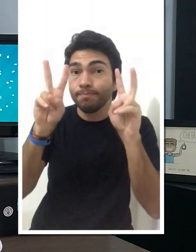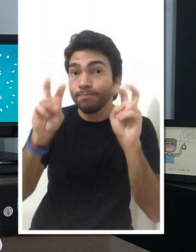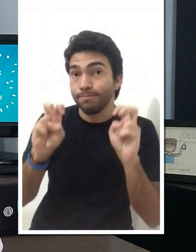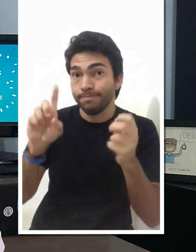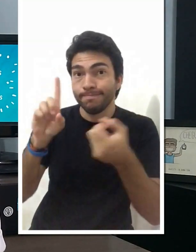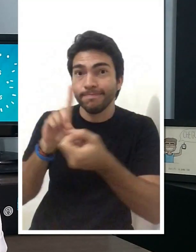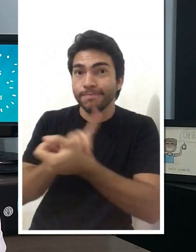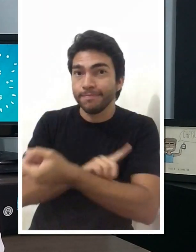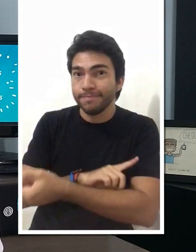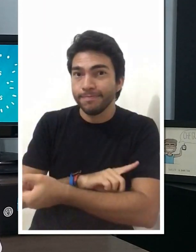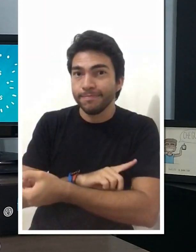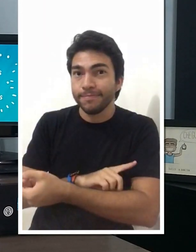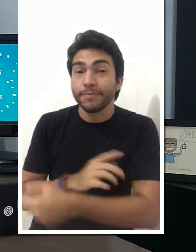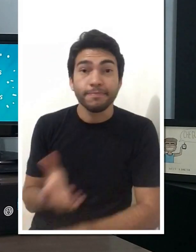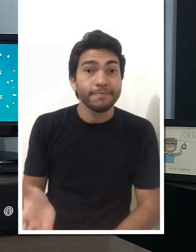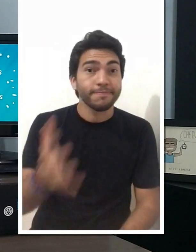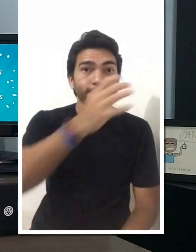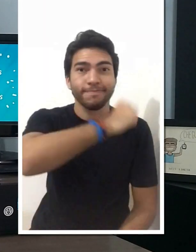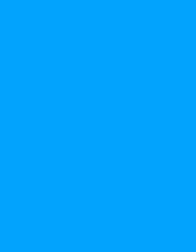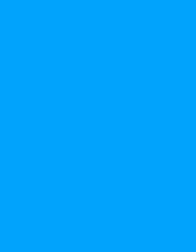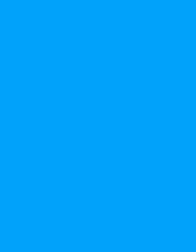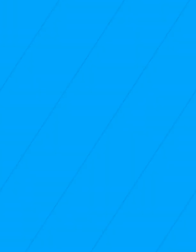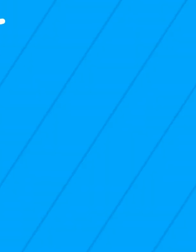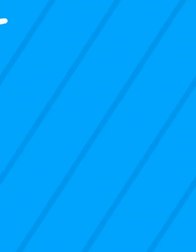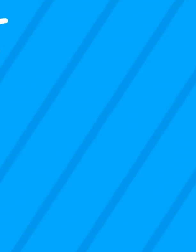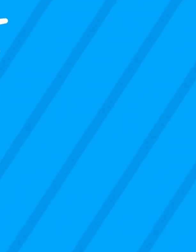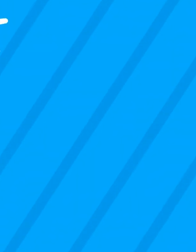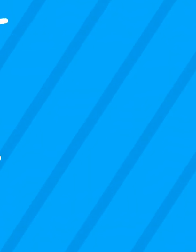simples sobre o diabetes. Vamos lá?